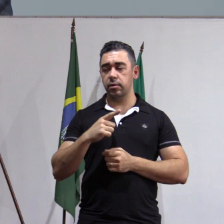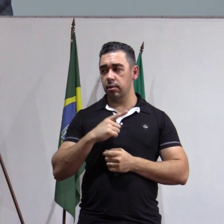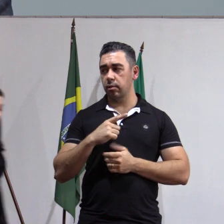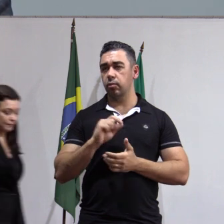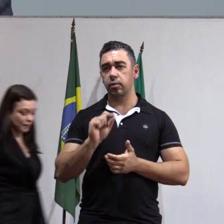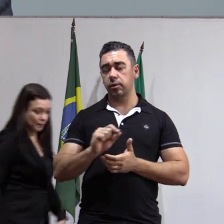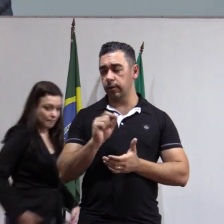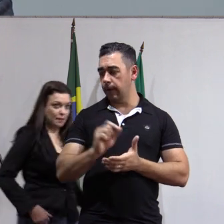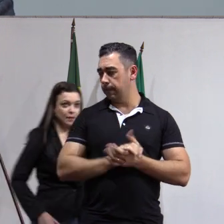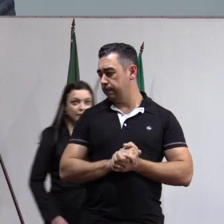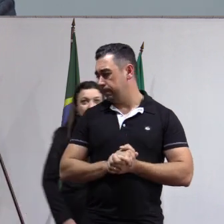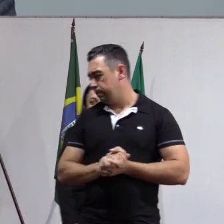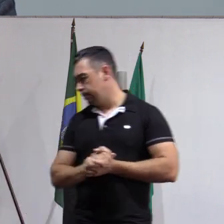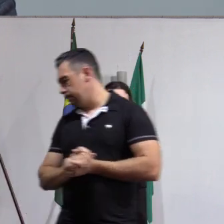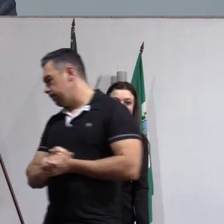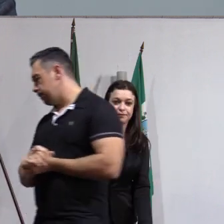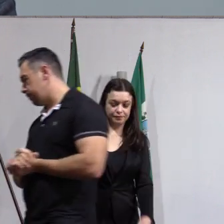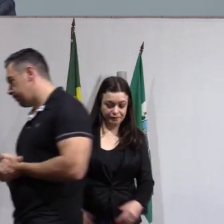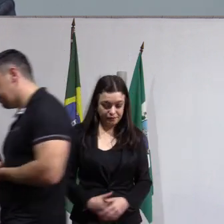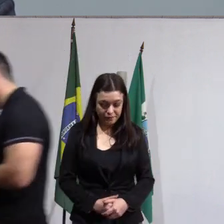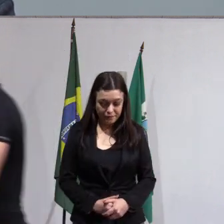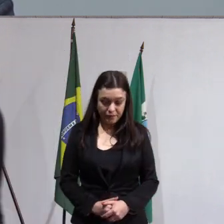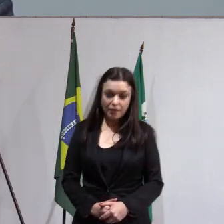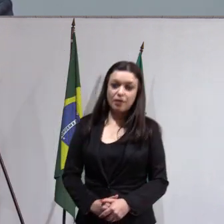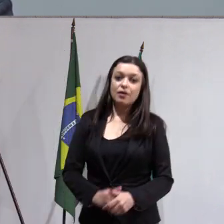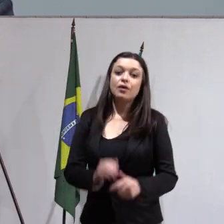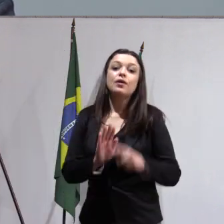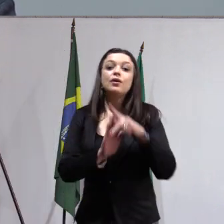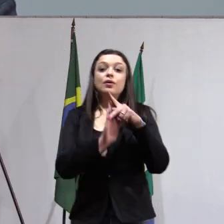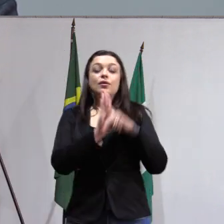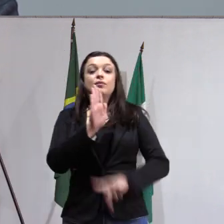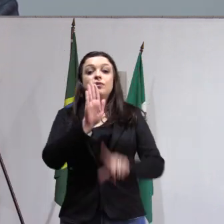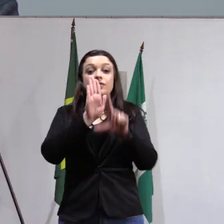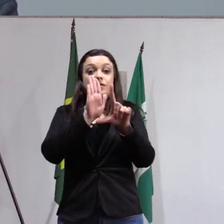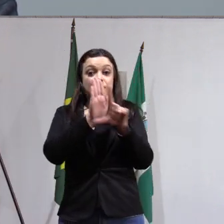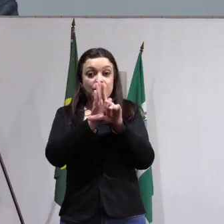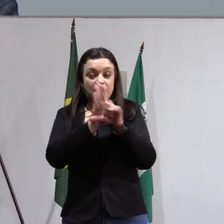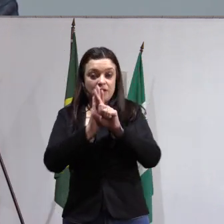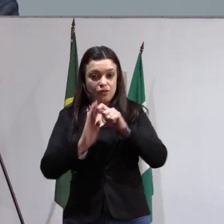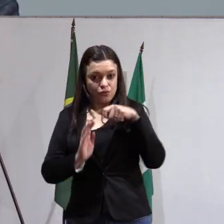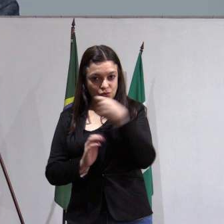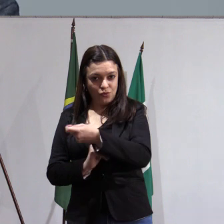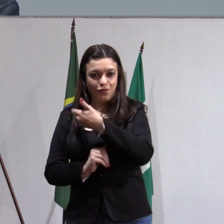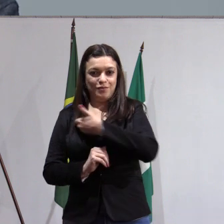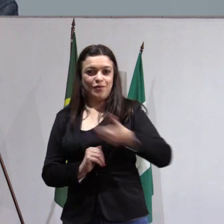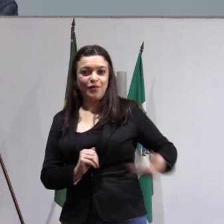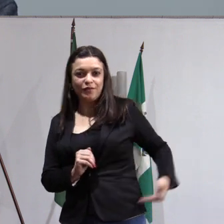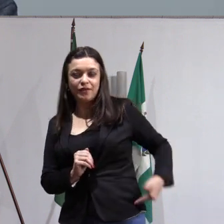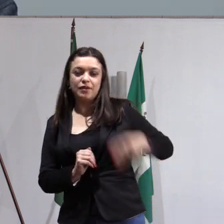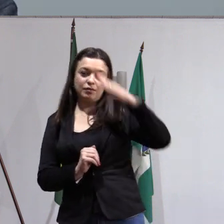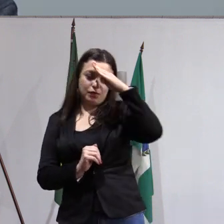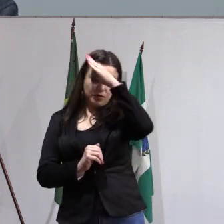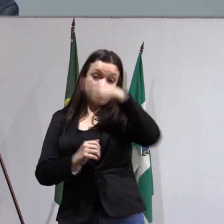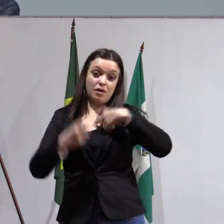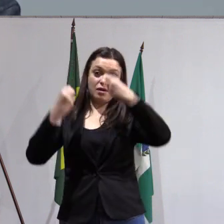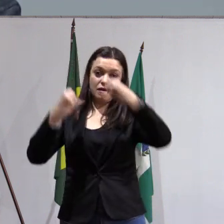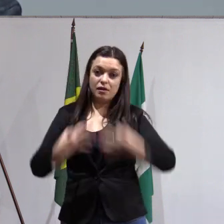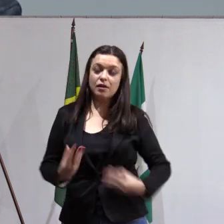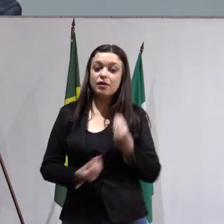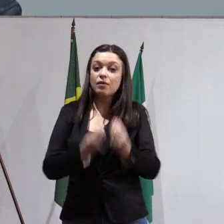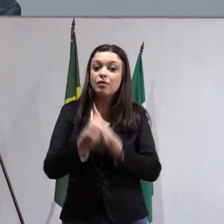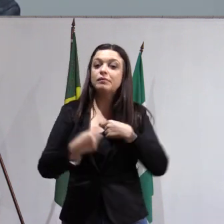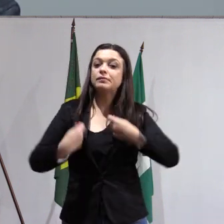legislação apresentada em nome de um presidente da República deve ser estudada, avaliada e levada a sério, mesmo vindo em nome